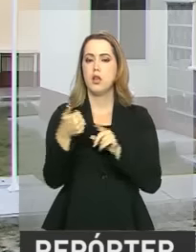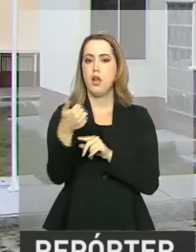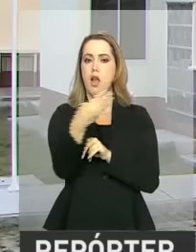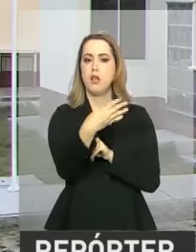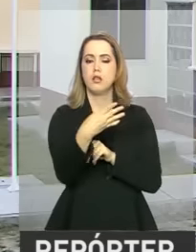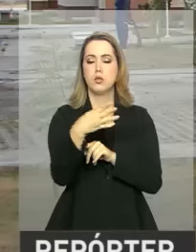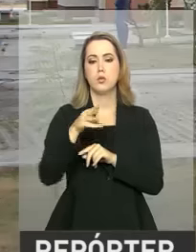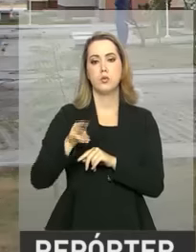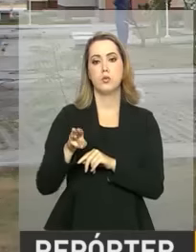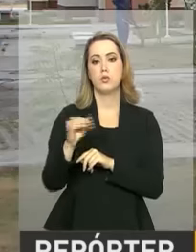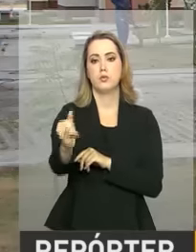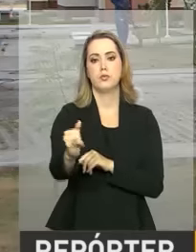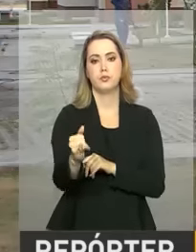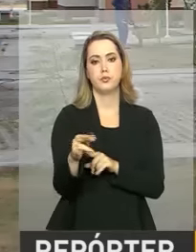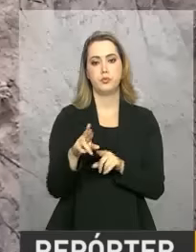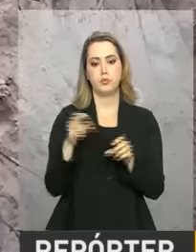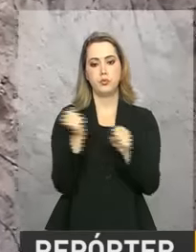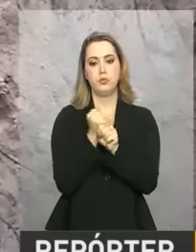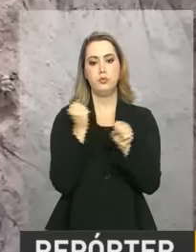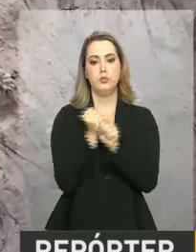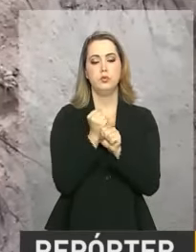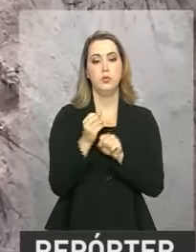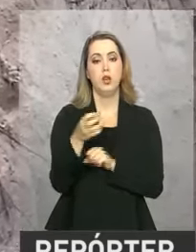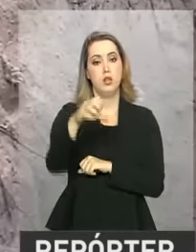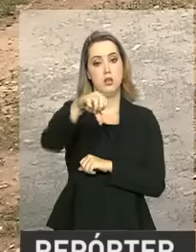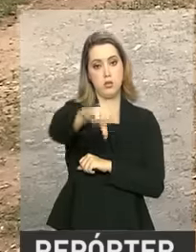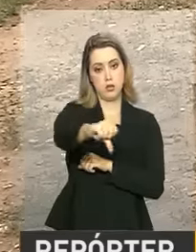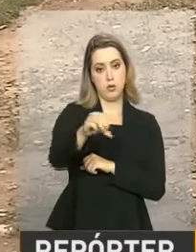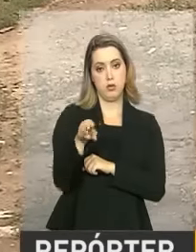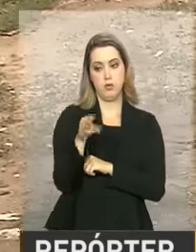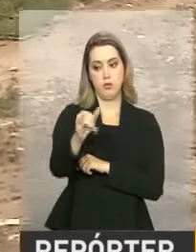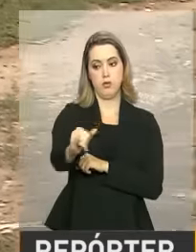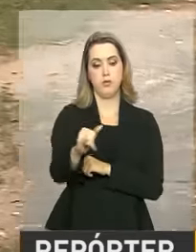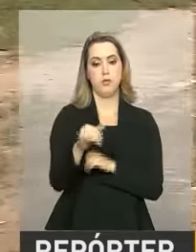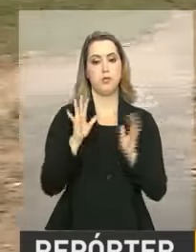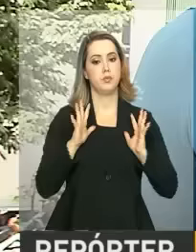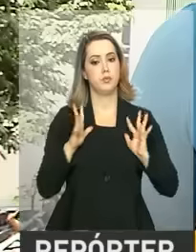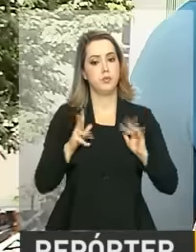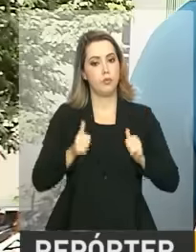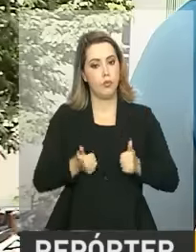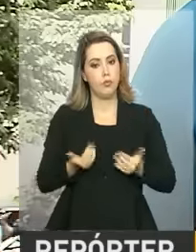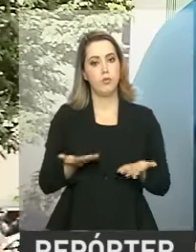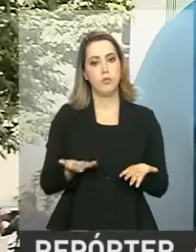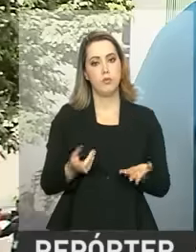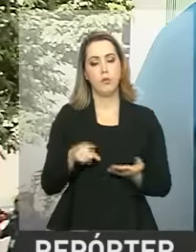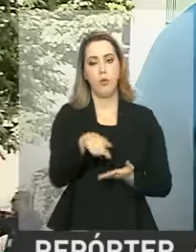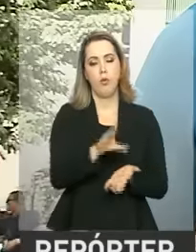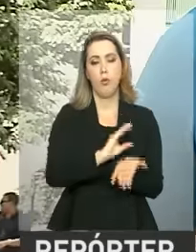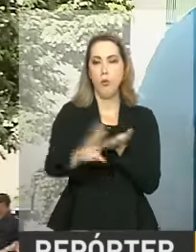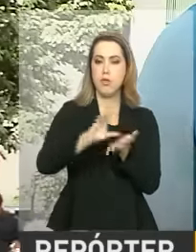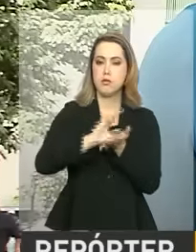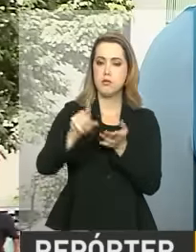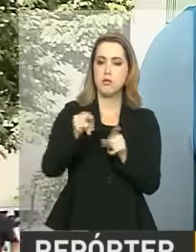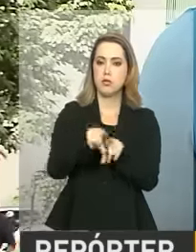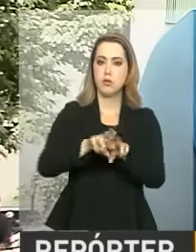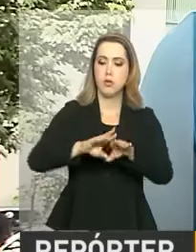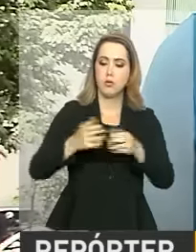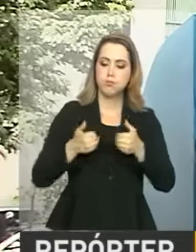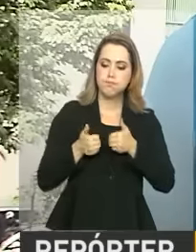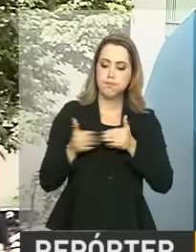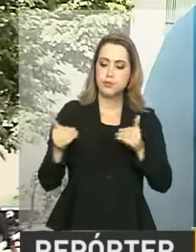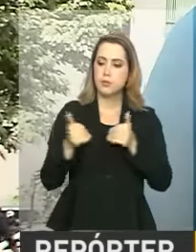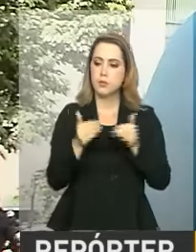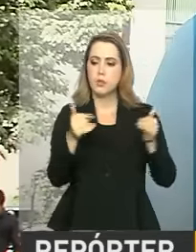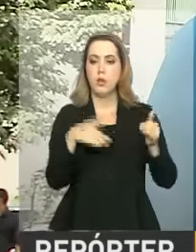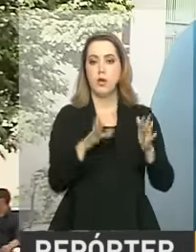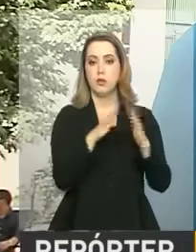14 bilhões para infraestrutura e 9 bilhões para saneamento básico. Com esses recursos, além de ampliar o